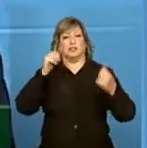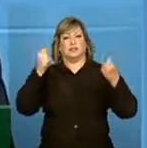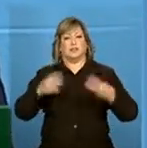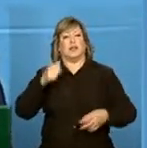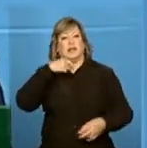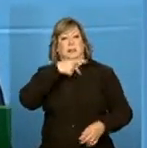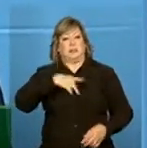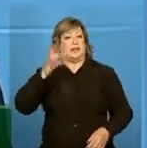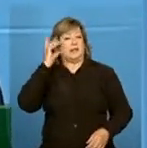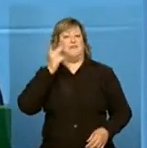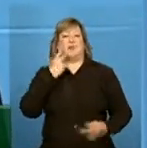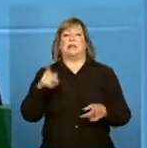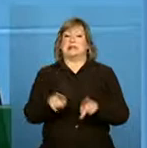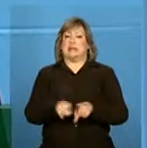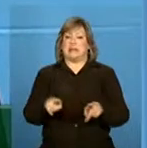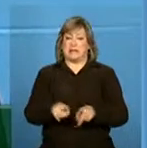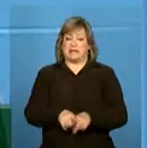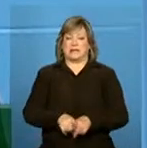senhora presidente,